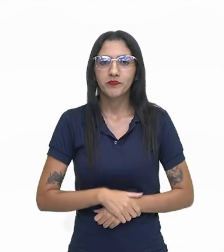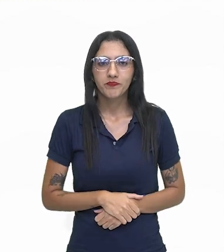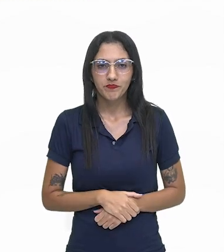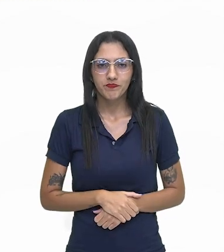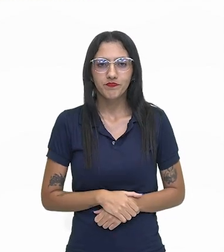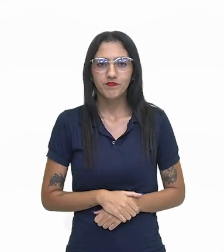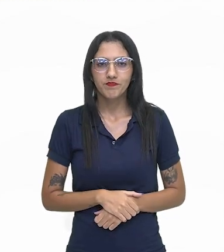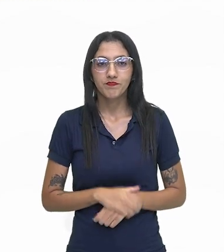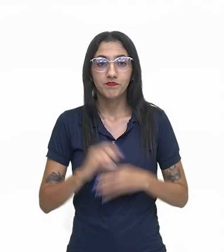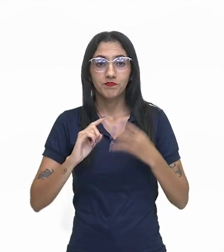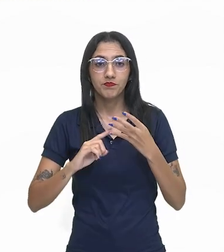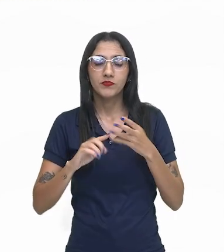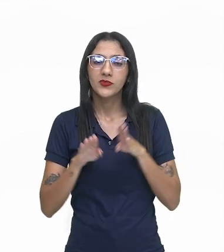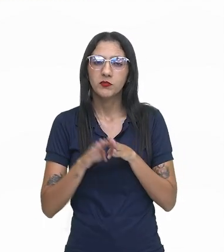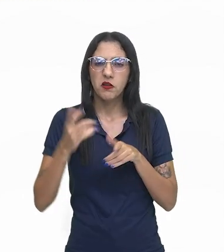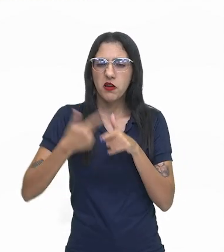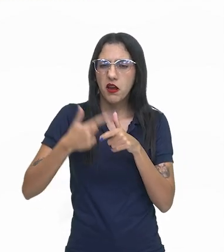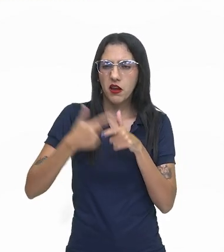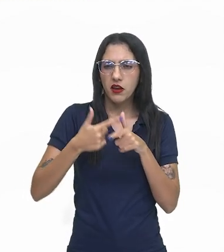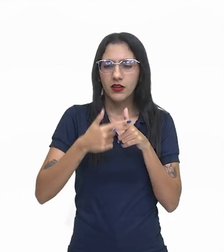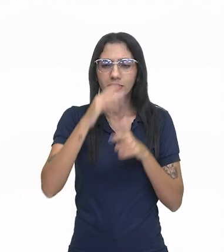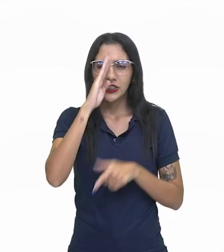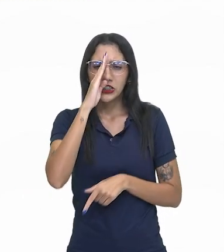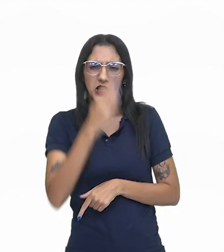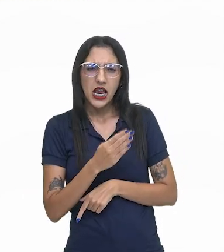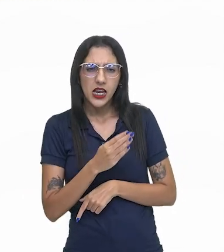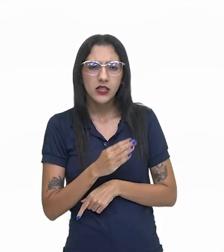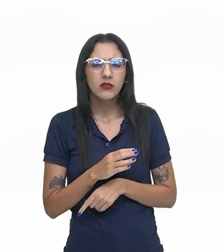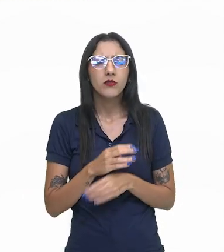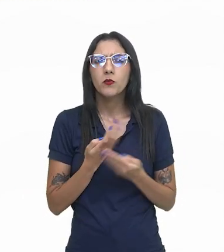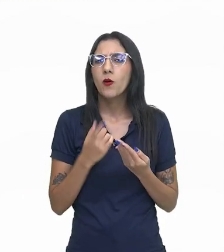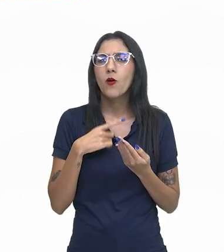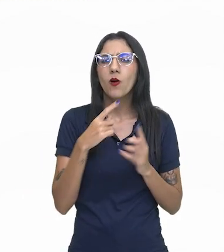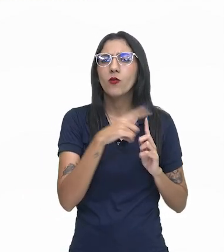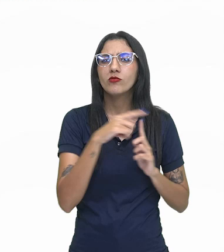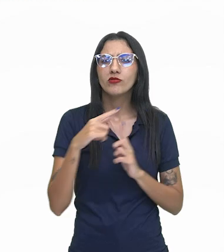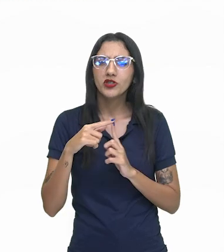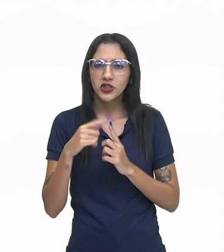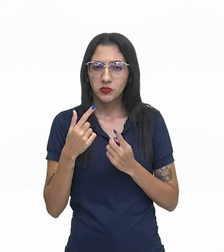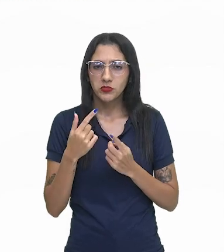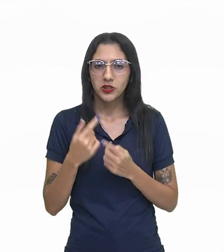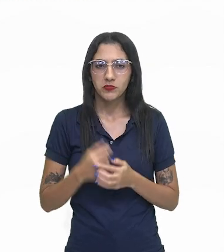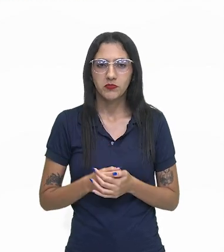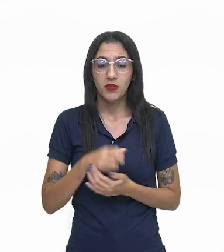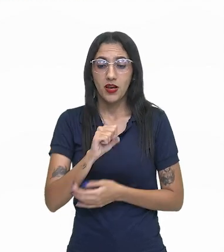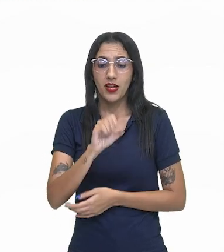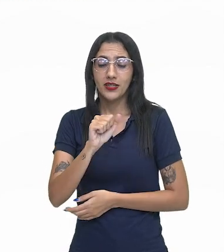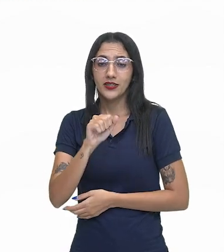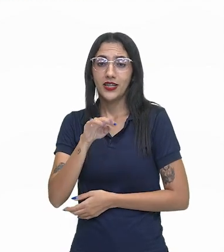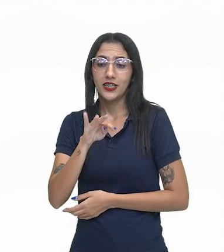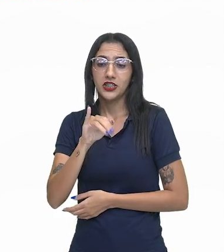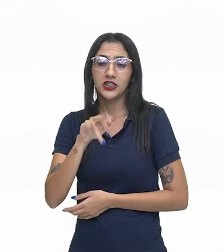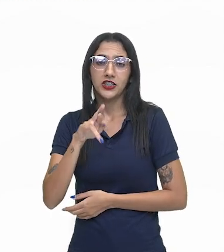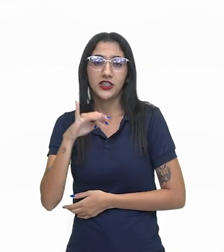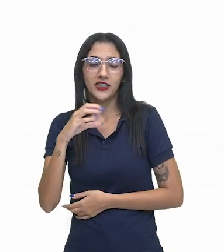Críticas diretas e indiretas. Qual tipo de música? Nas cantigas satíricas.